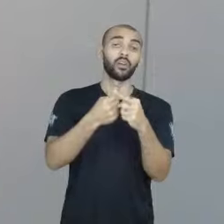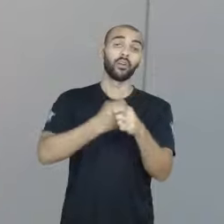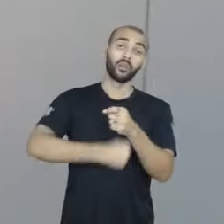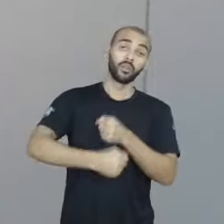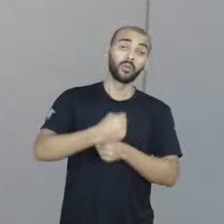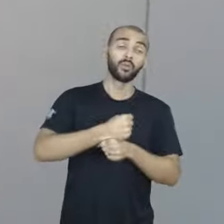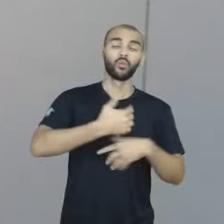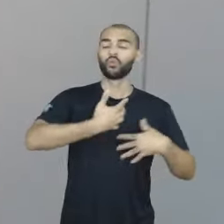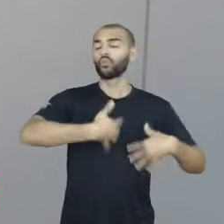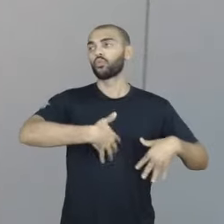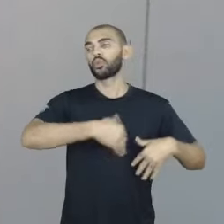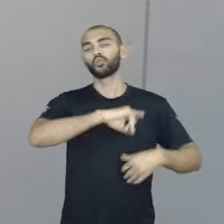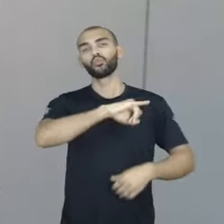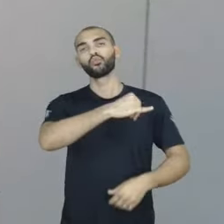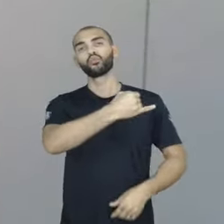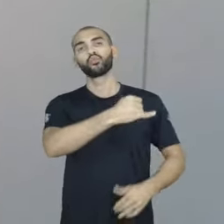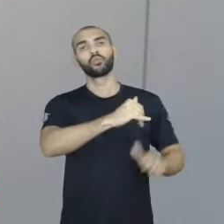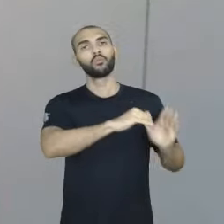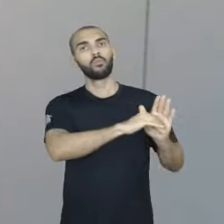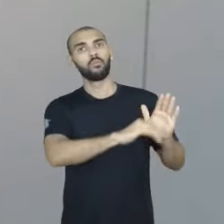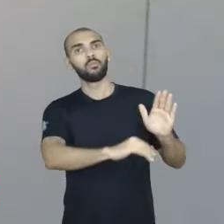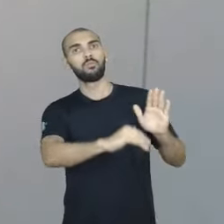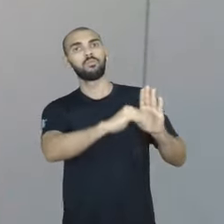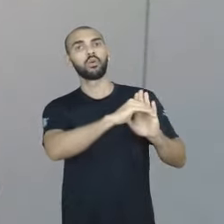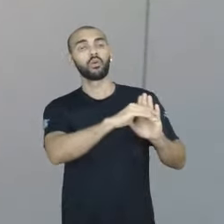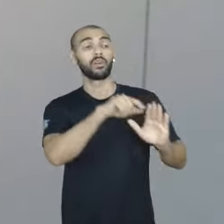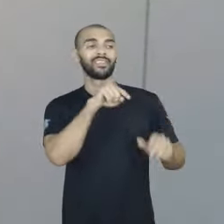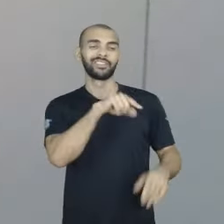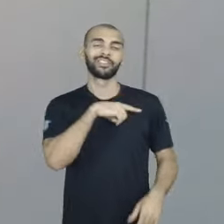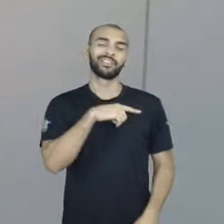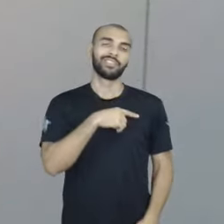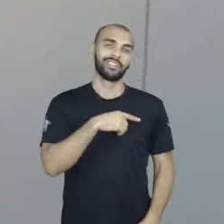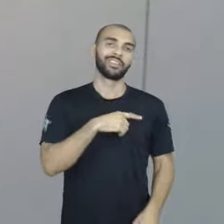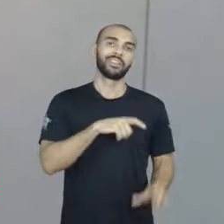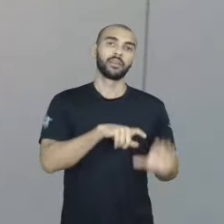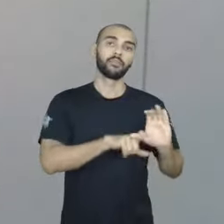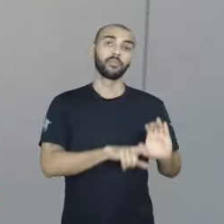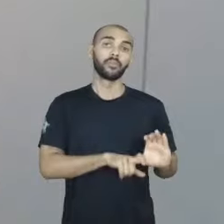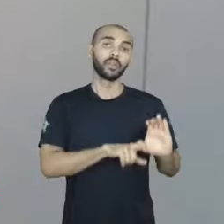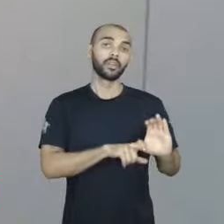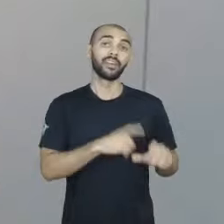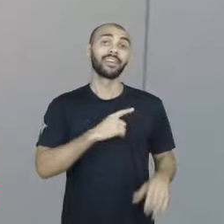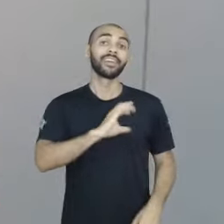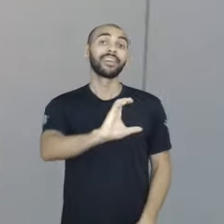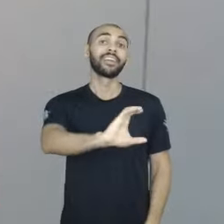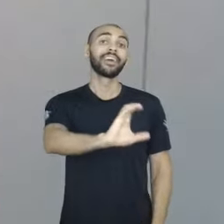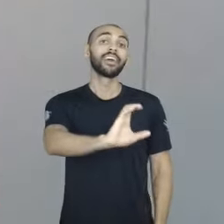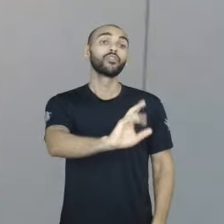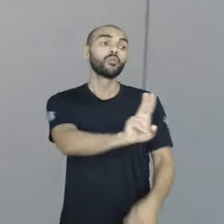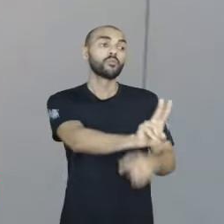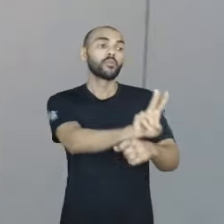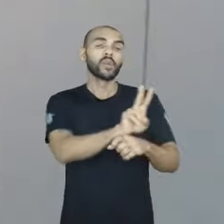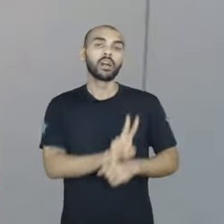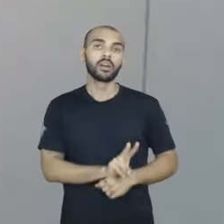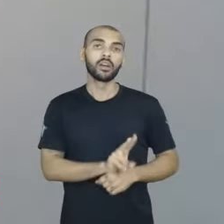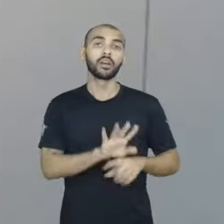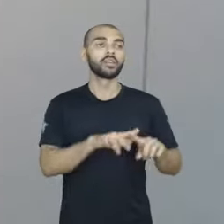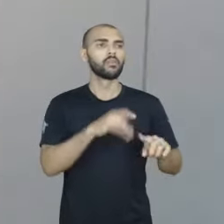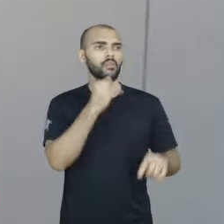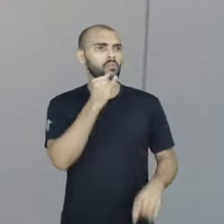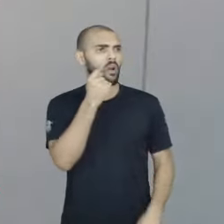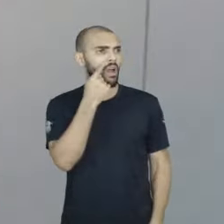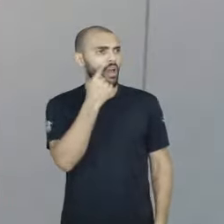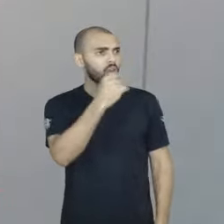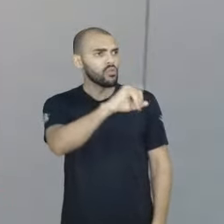juros elevados, né? O setor industrial depende muito de crédito, então quando a taxa de juros está muito alta, ele tem um